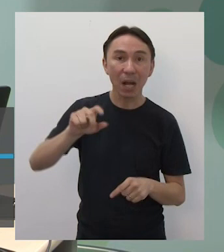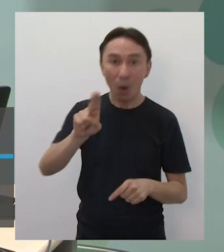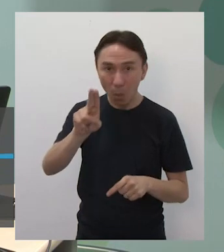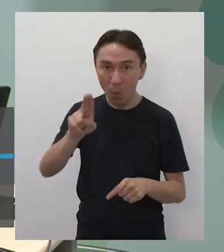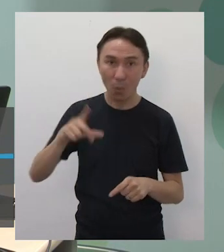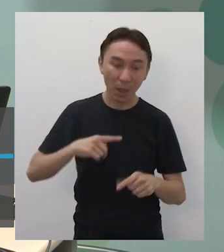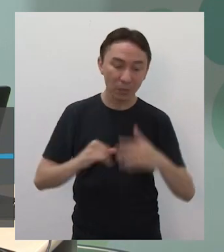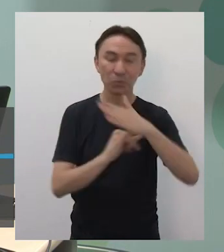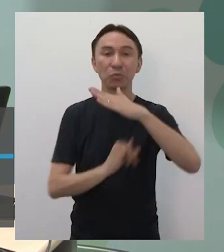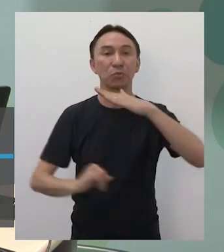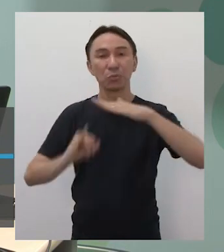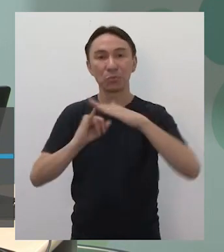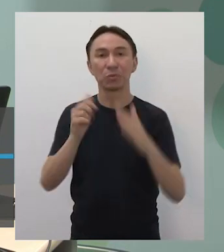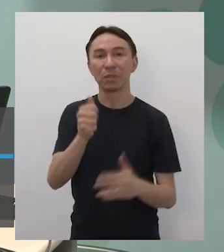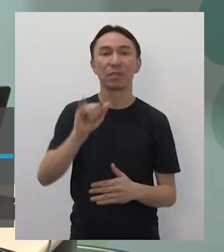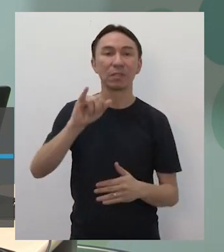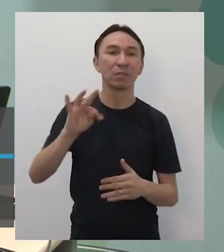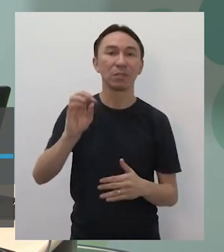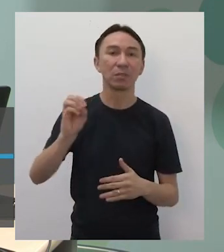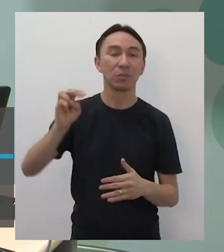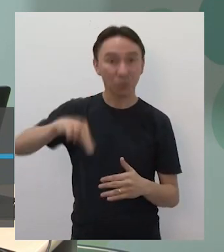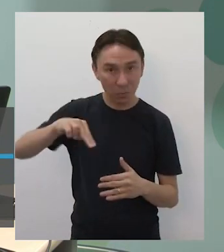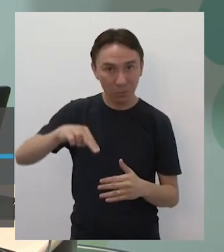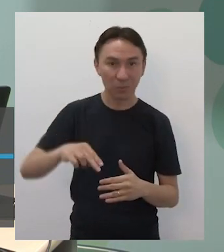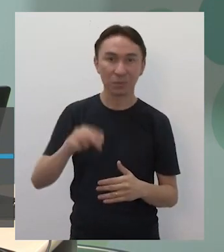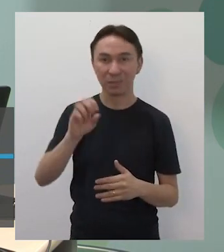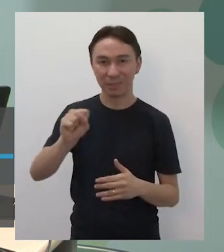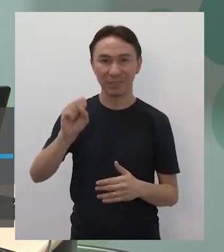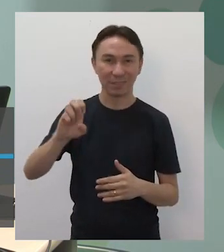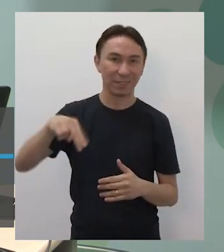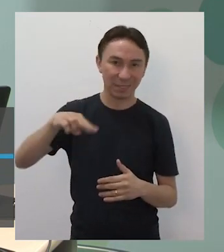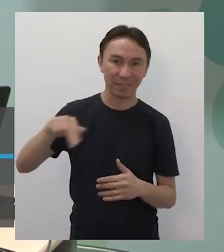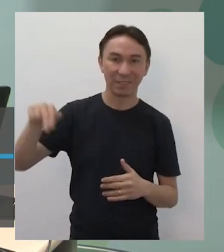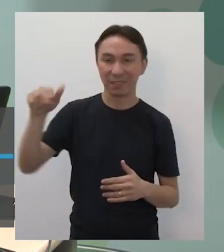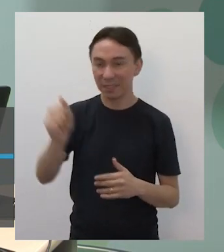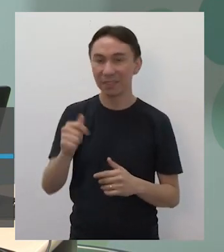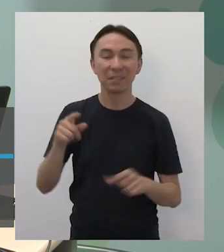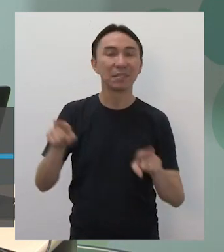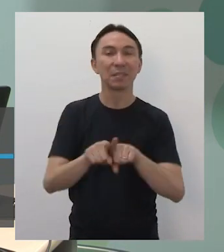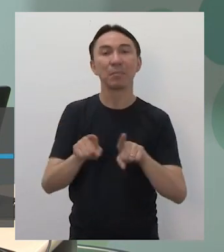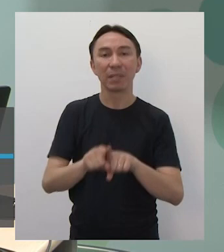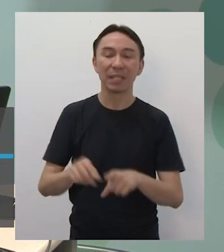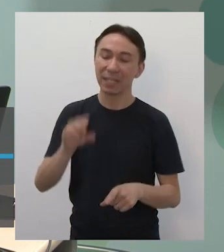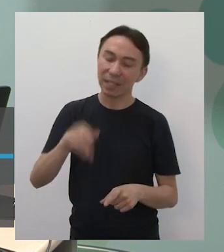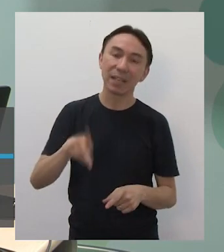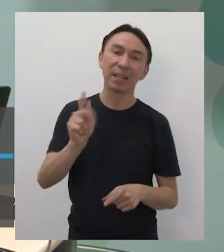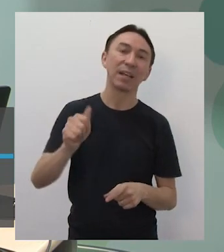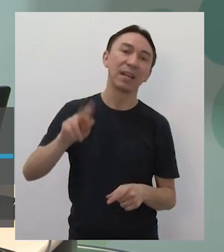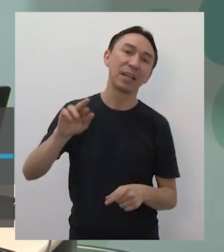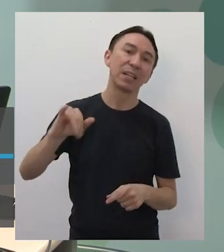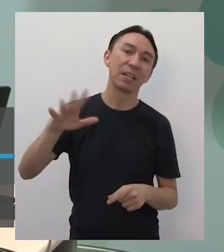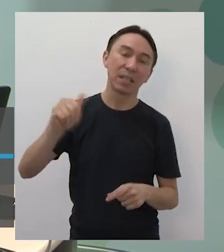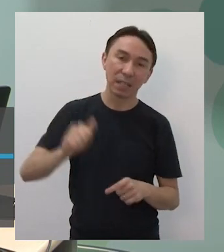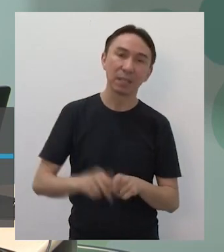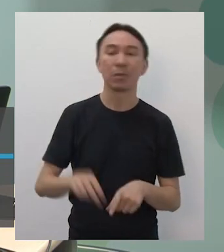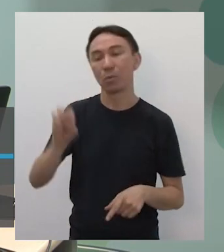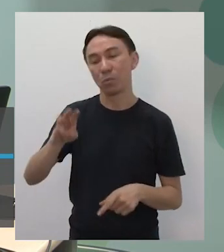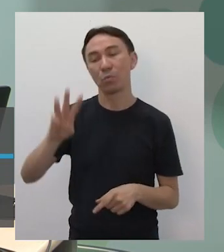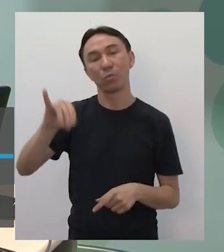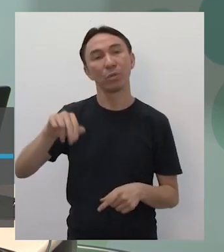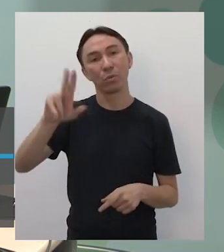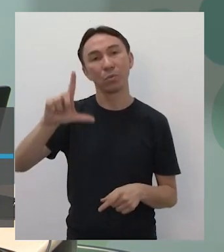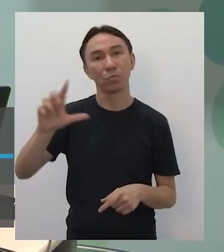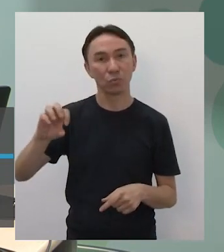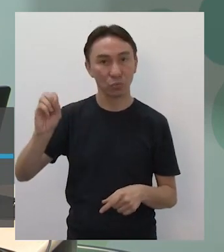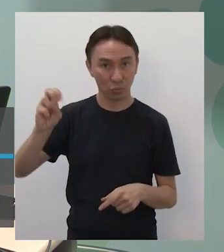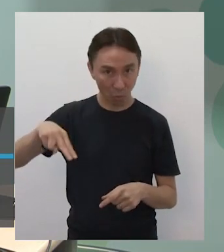da nossa oficial administrativa Karina, né, do nosso professor coordenador Wilson, da supervisora de ensino Claudineia e do